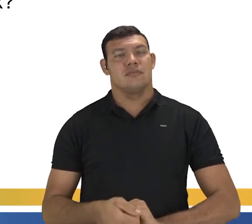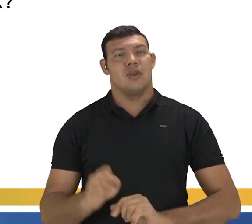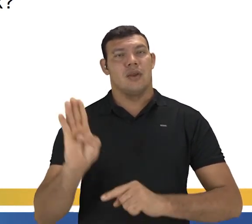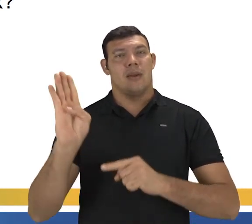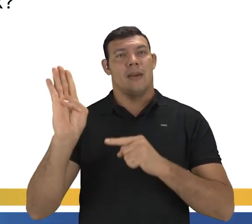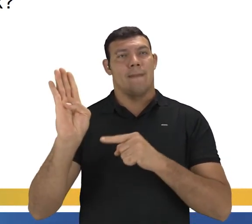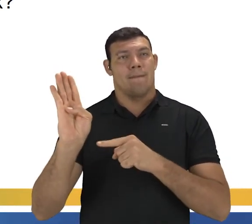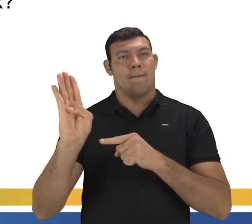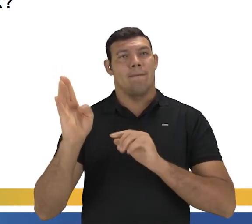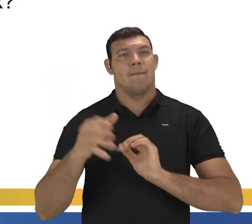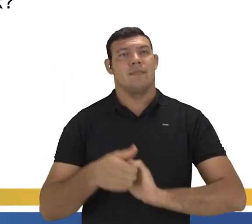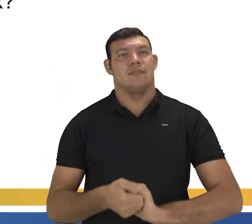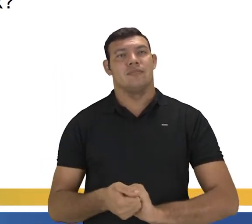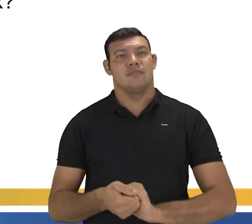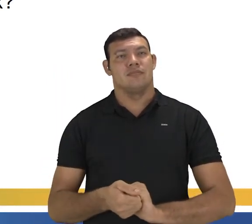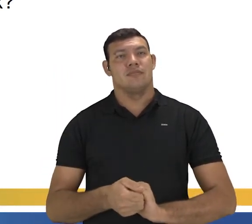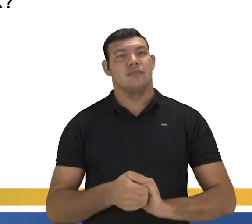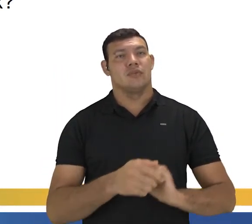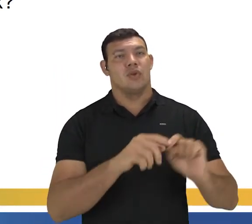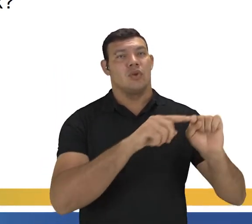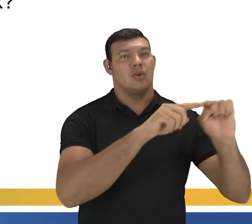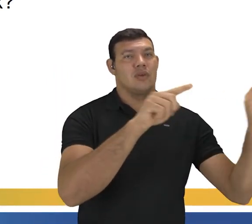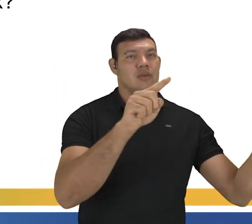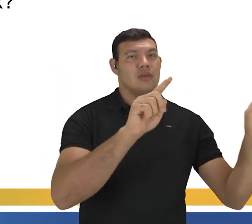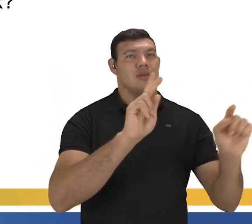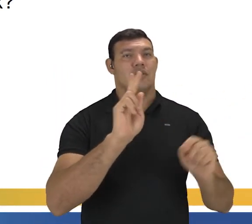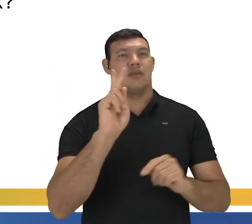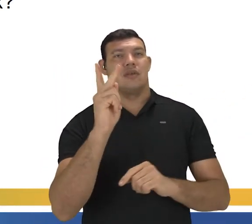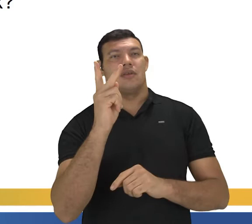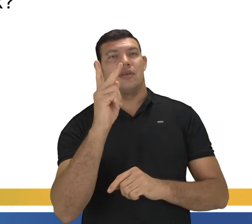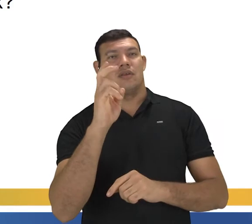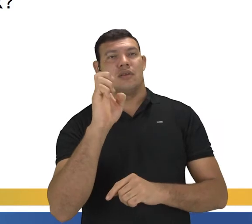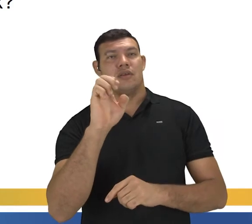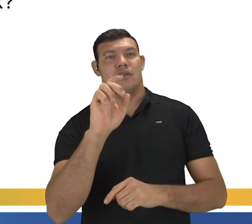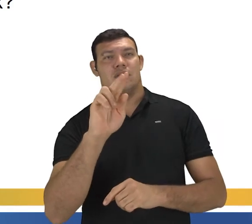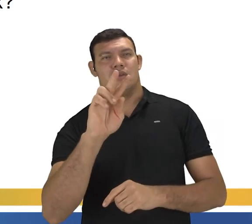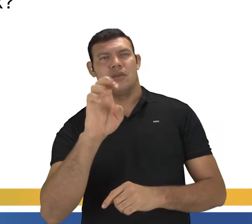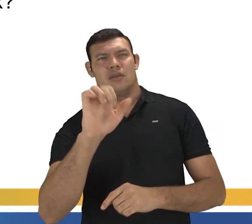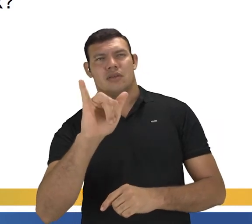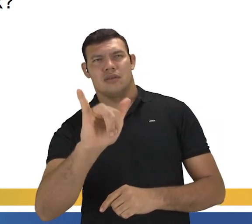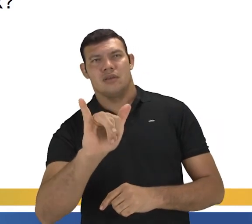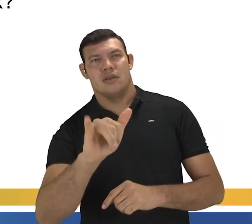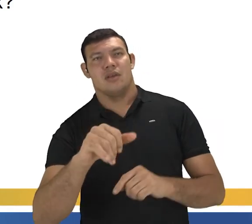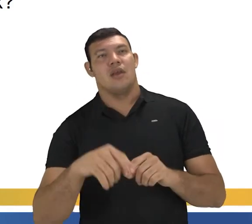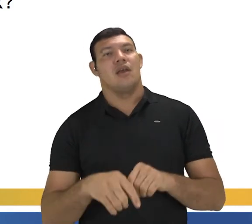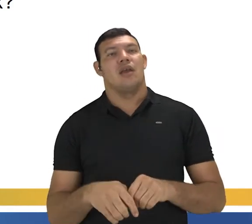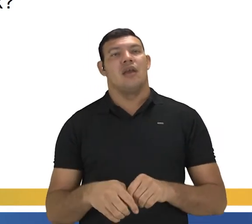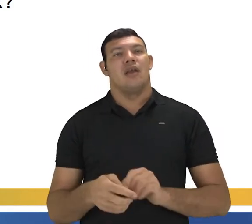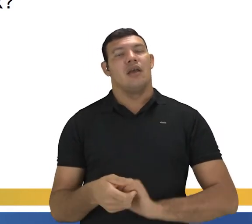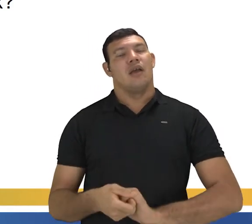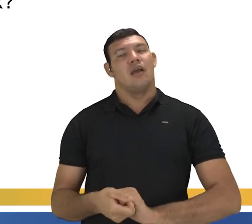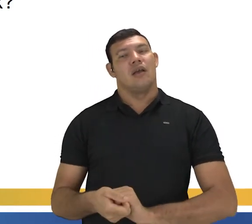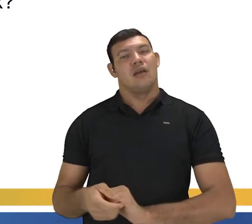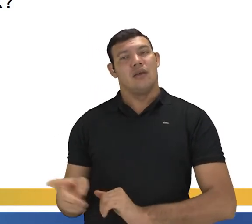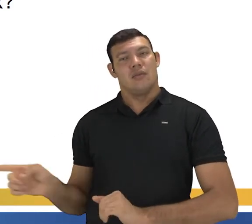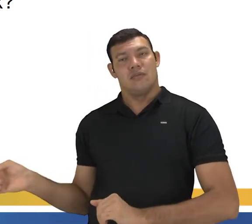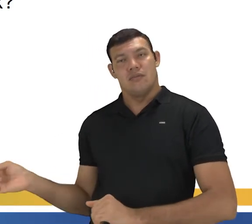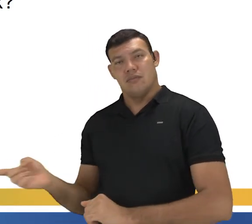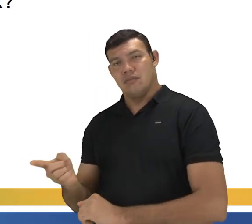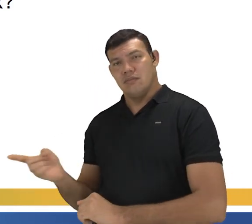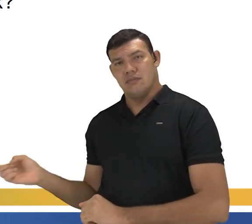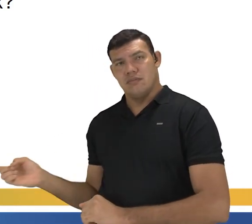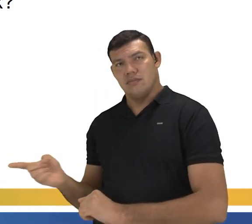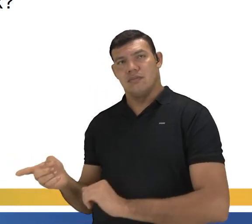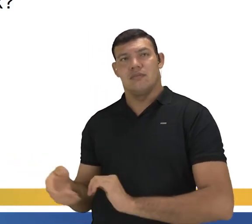they have paca before they begin an fios aqui eles tomar